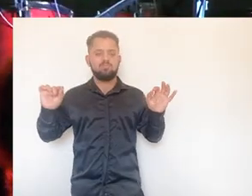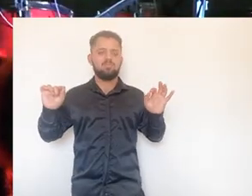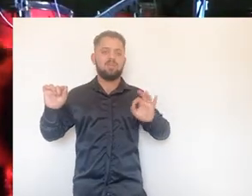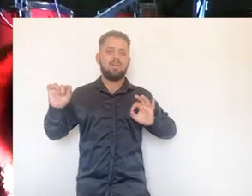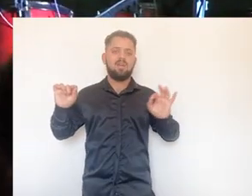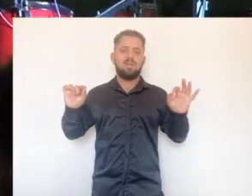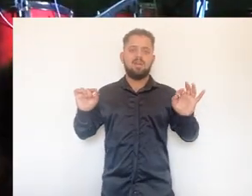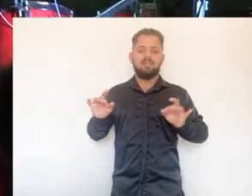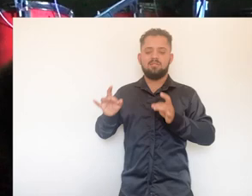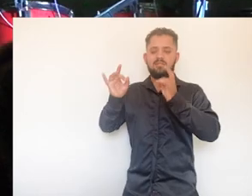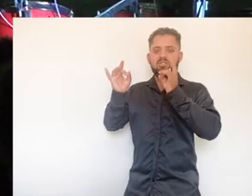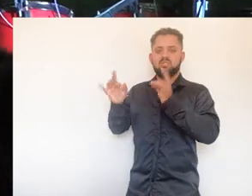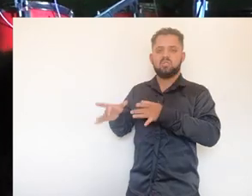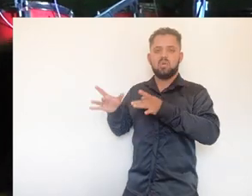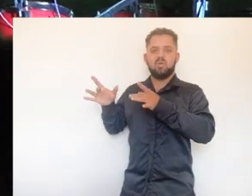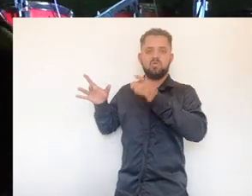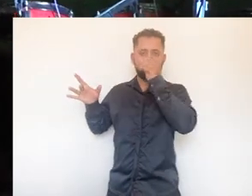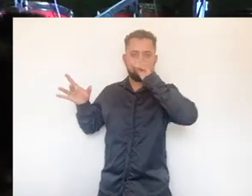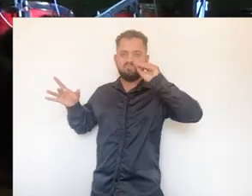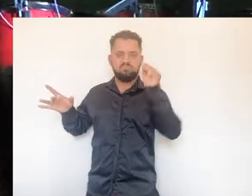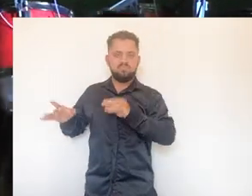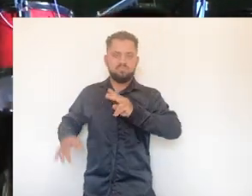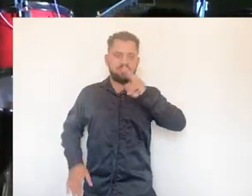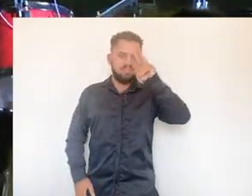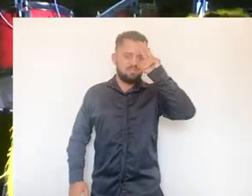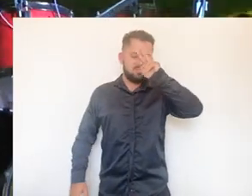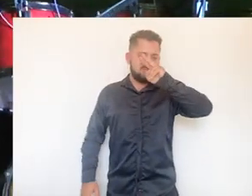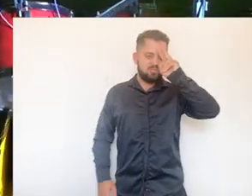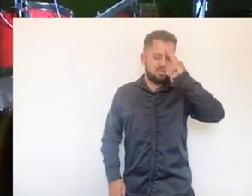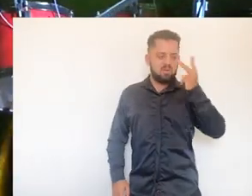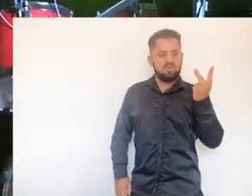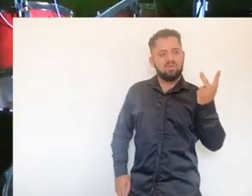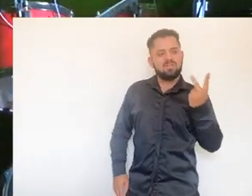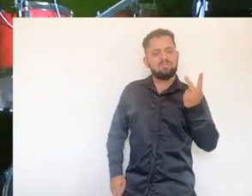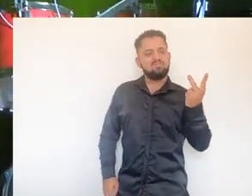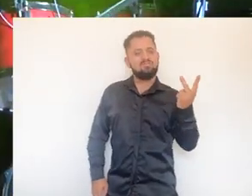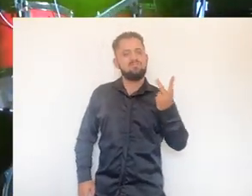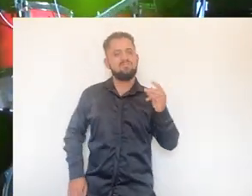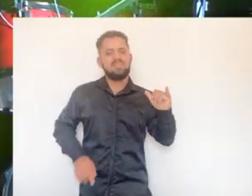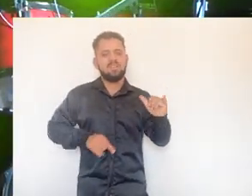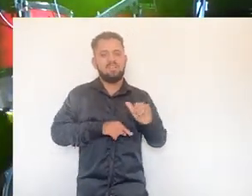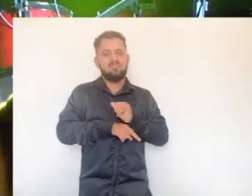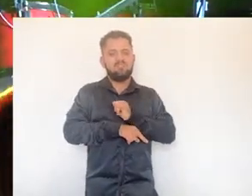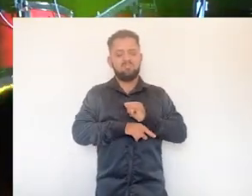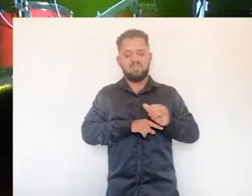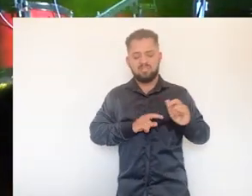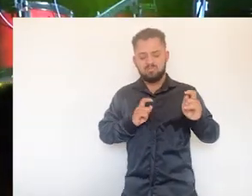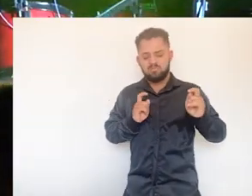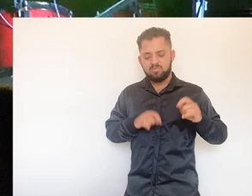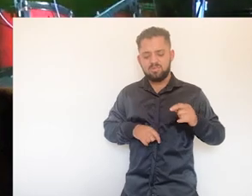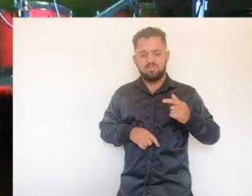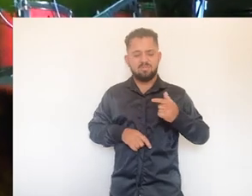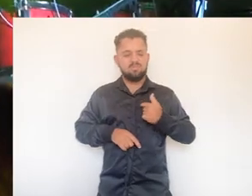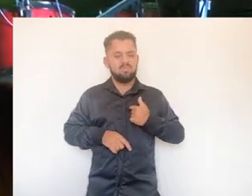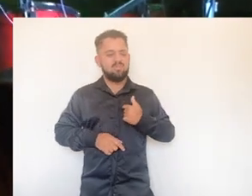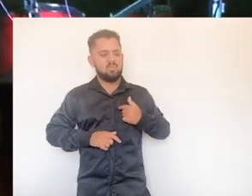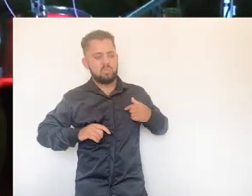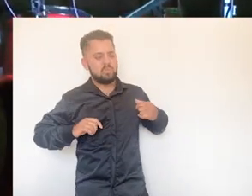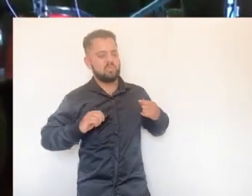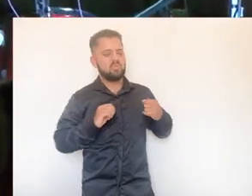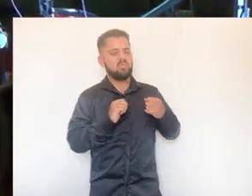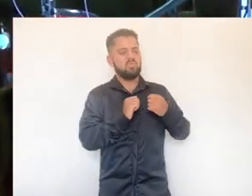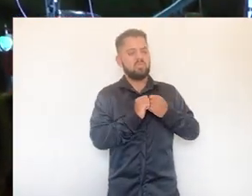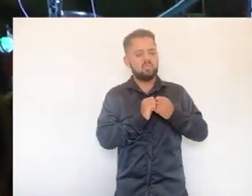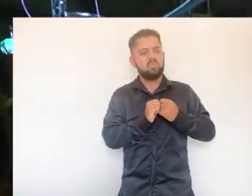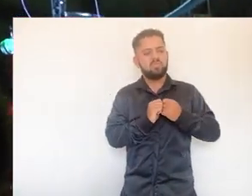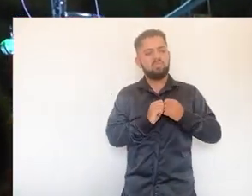deixou pra trás toda a nossa história. Talvez eu esperasse isso um